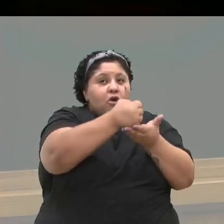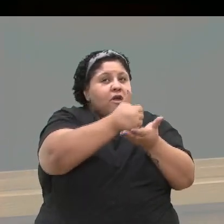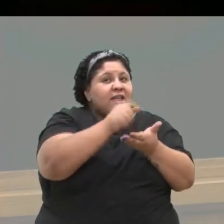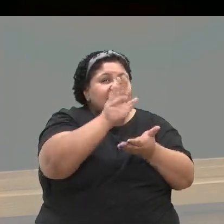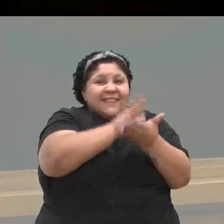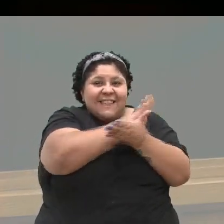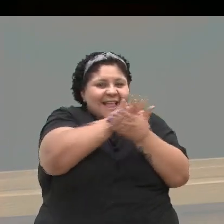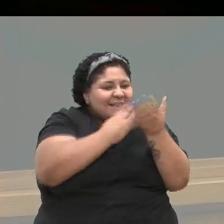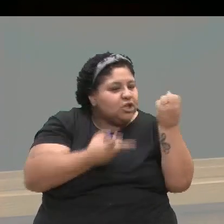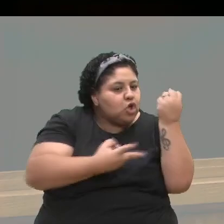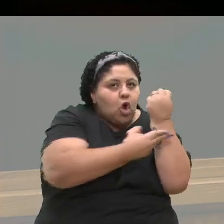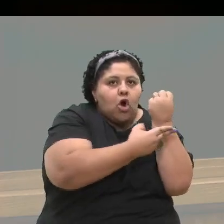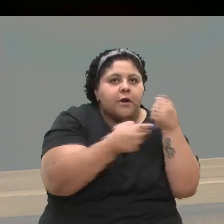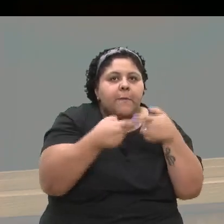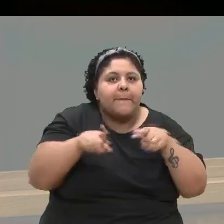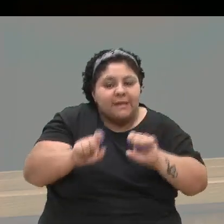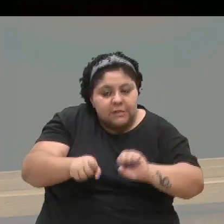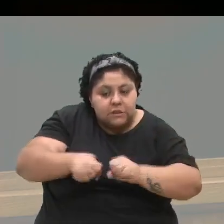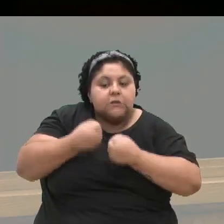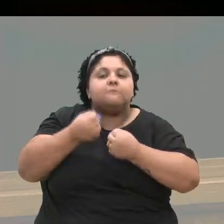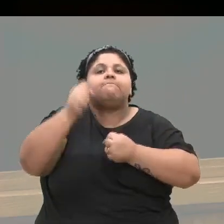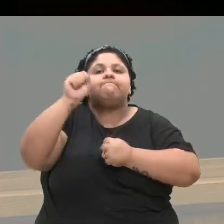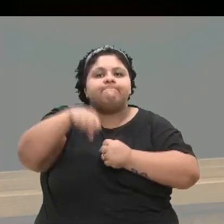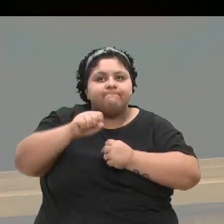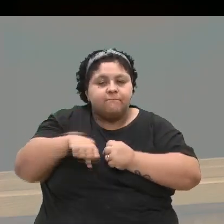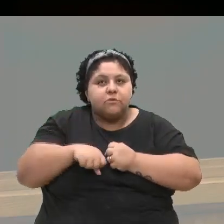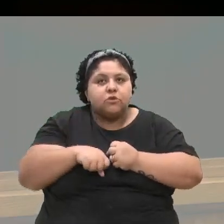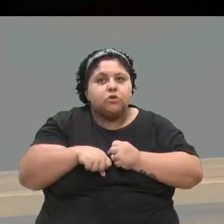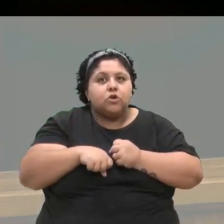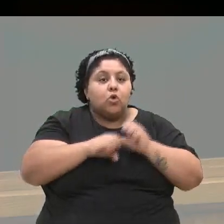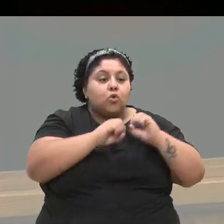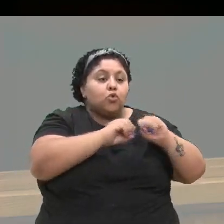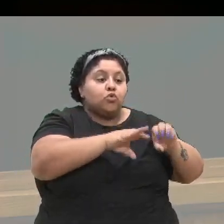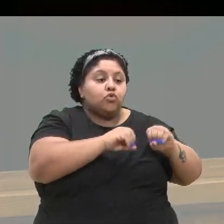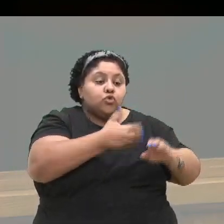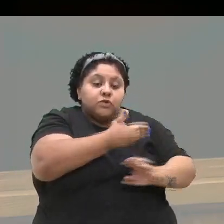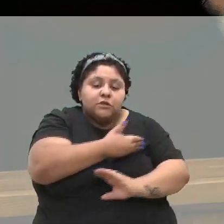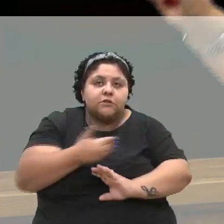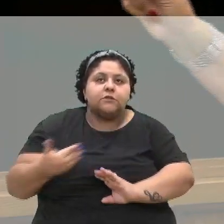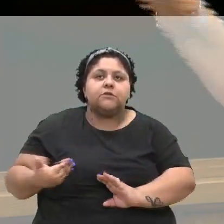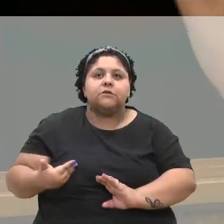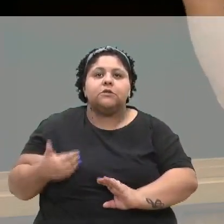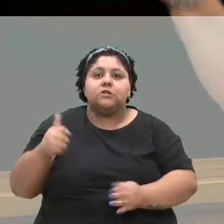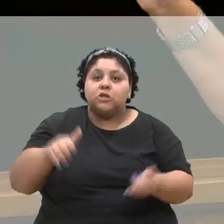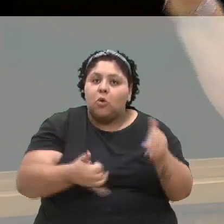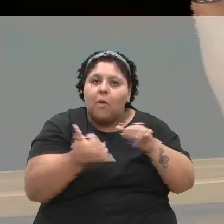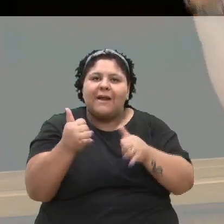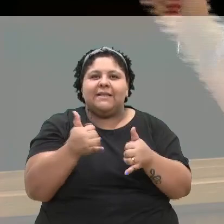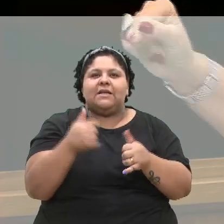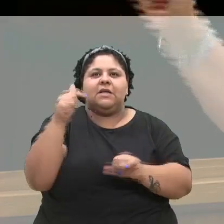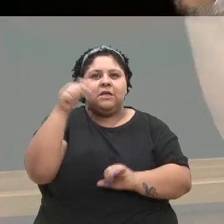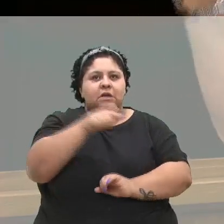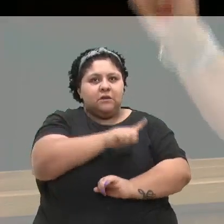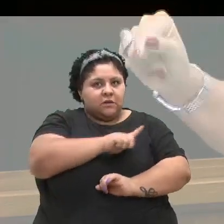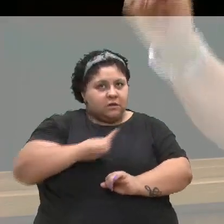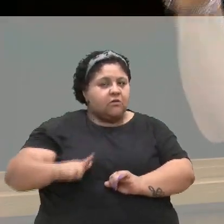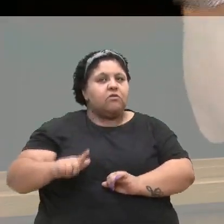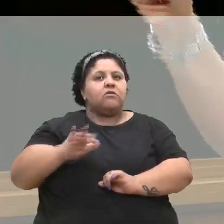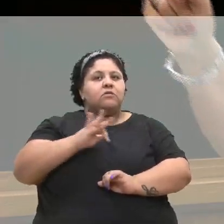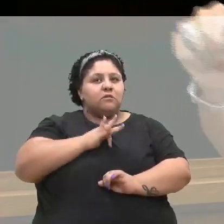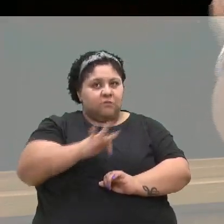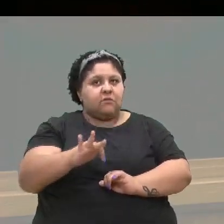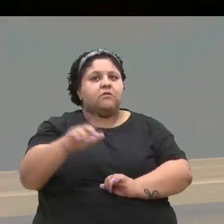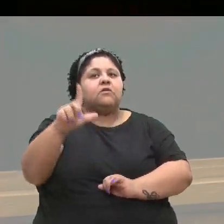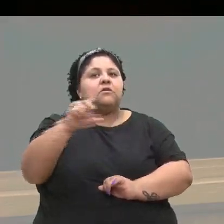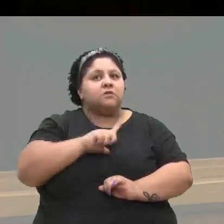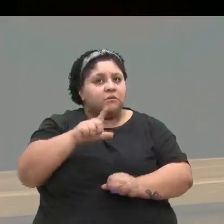corte, mas nós defendemos sim o ensino público de qualidade, e é isso que o governo federal